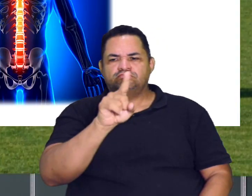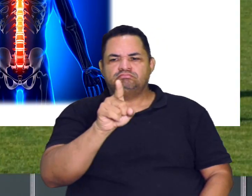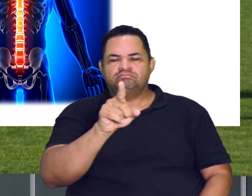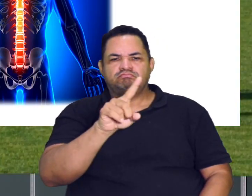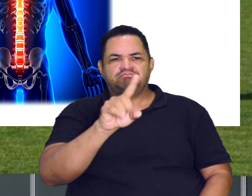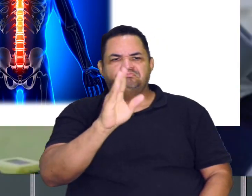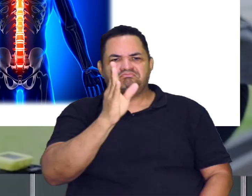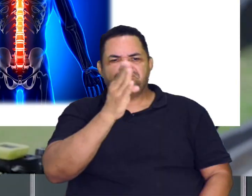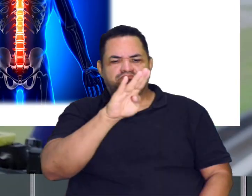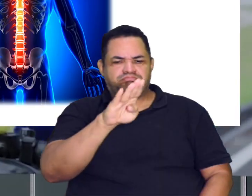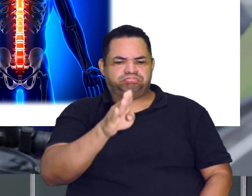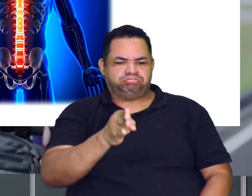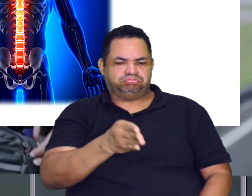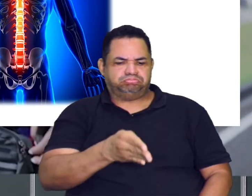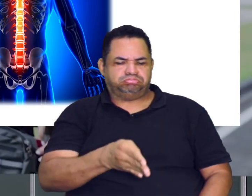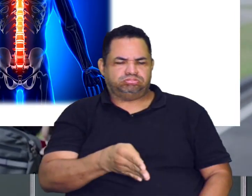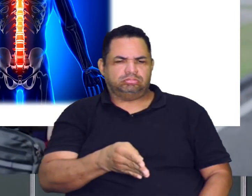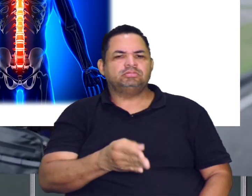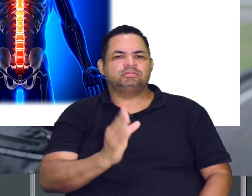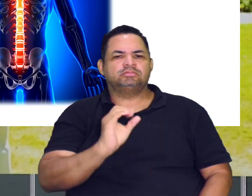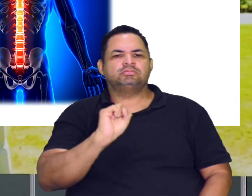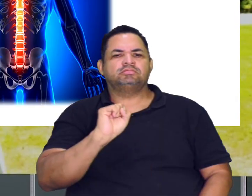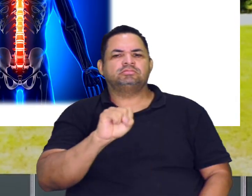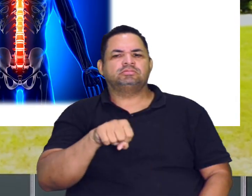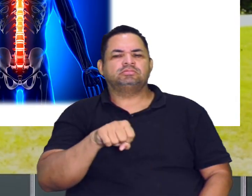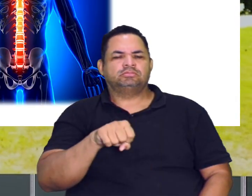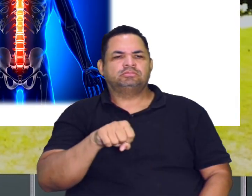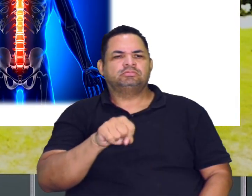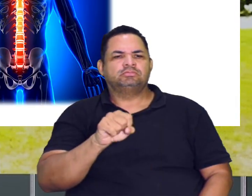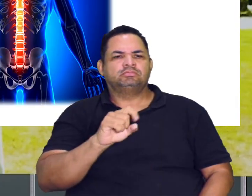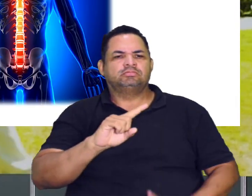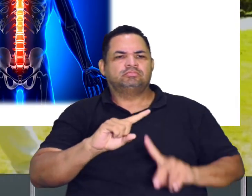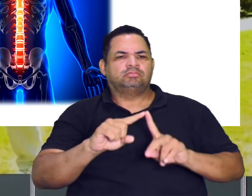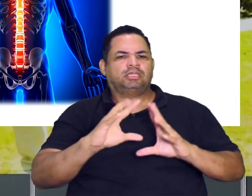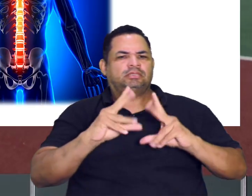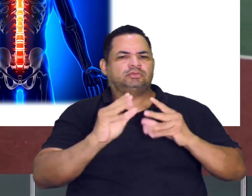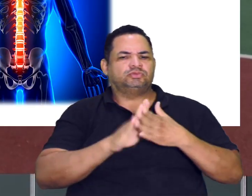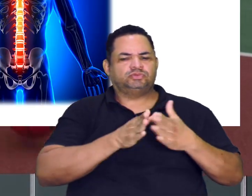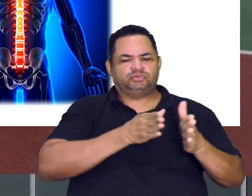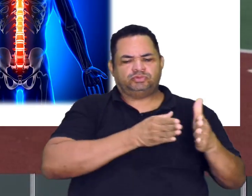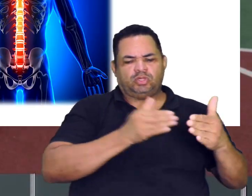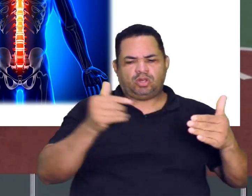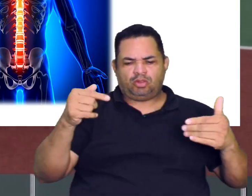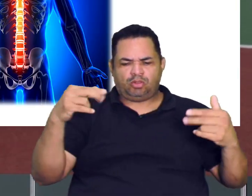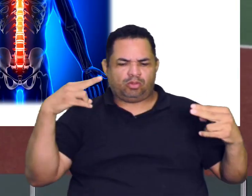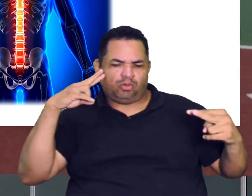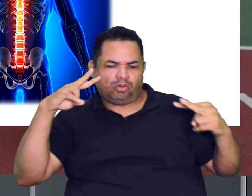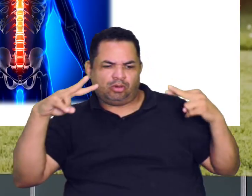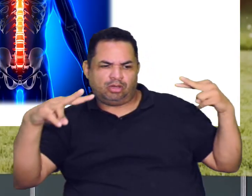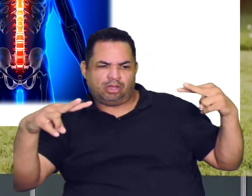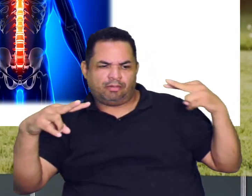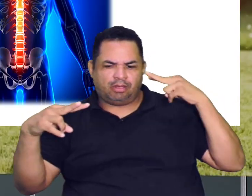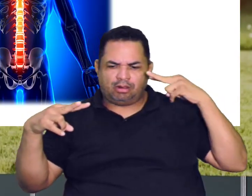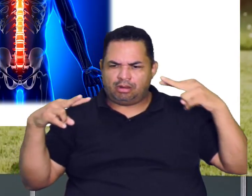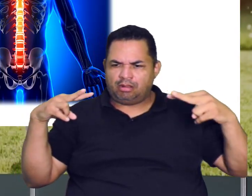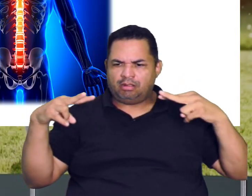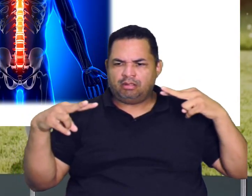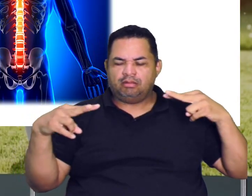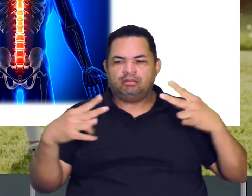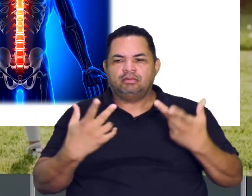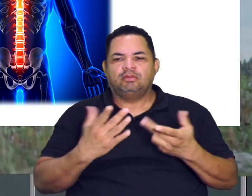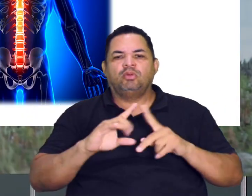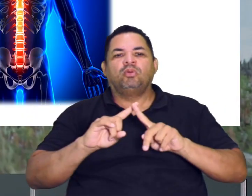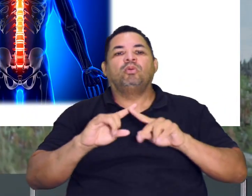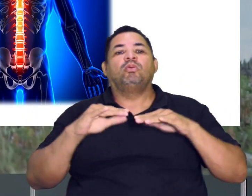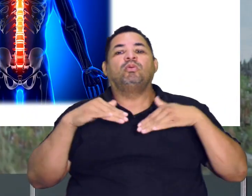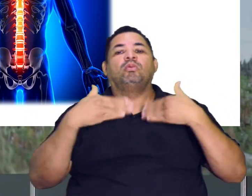isso mesmo? Sim, faz um S. Mas será que é de todos os ângulos que ela faz esse S? Não. Quando eu olho